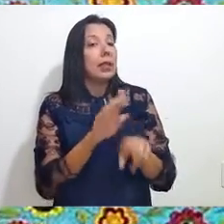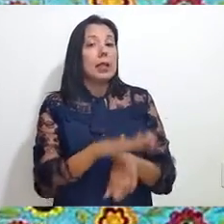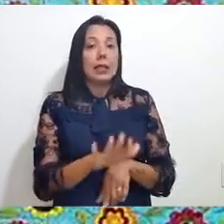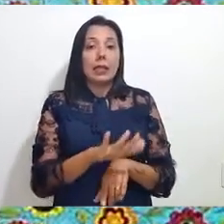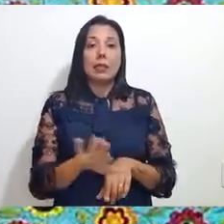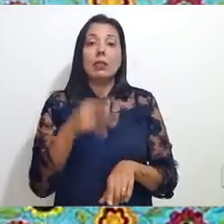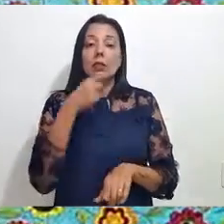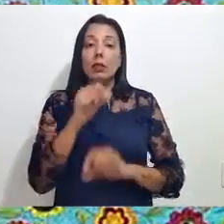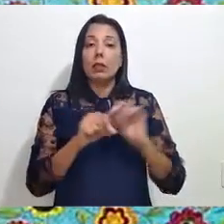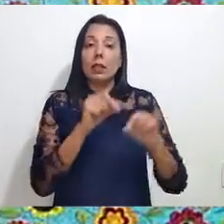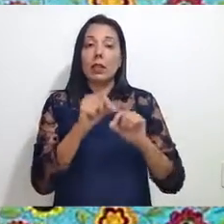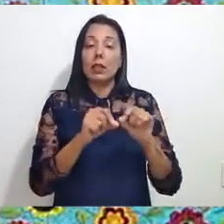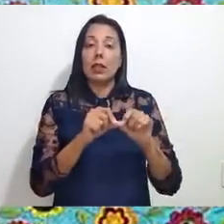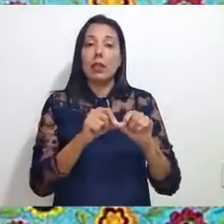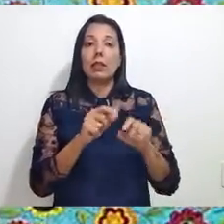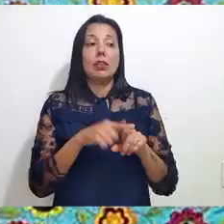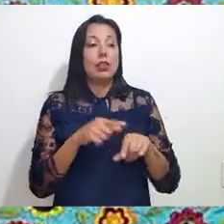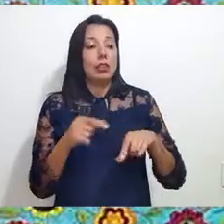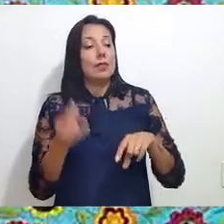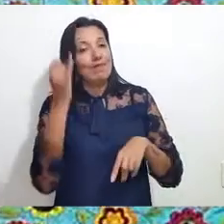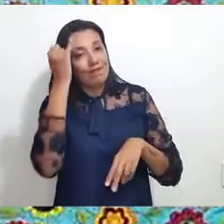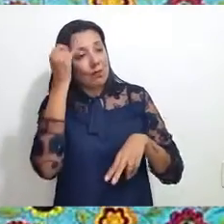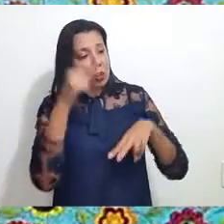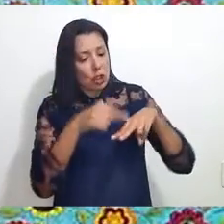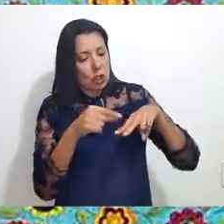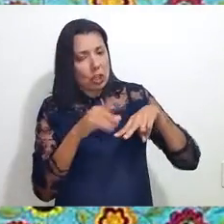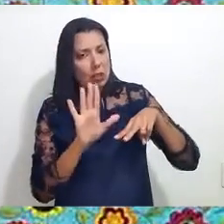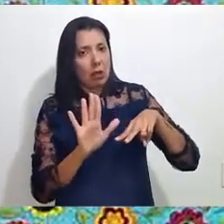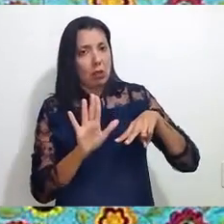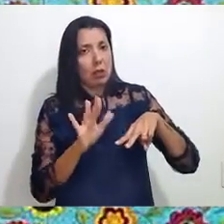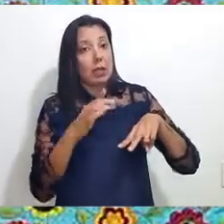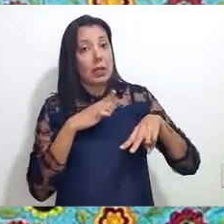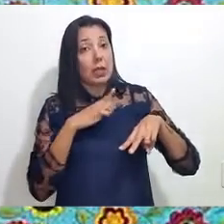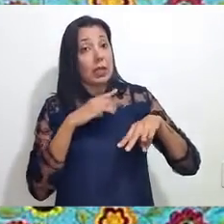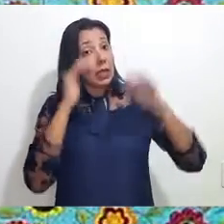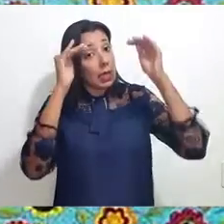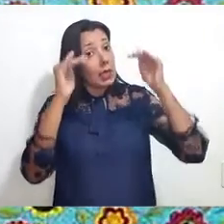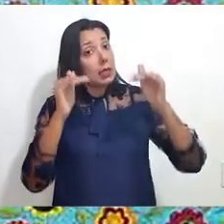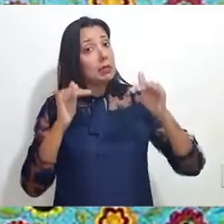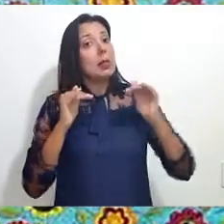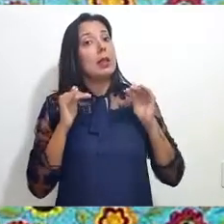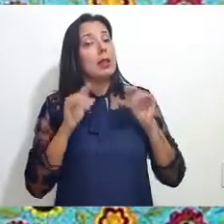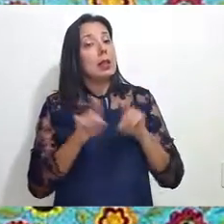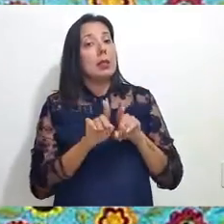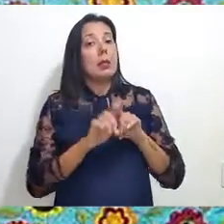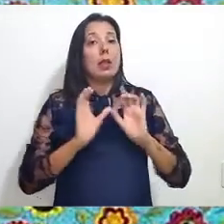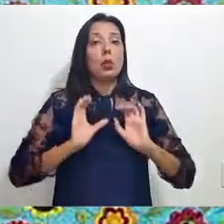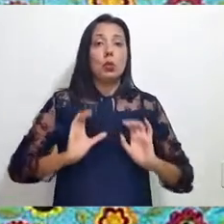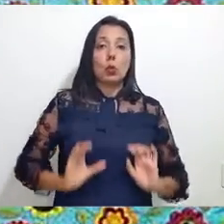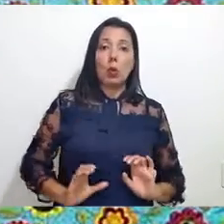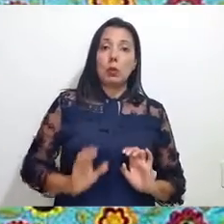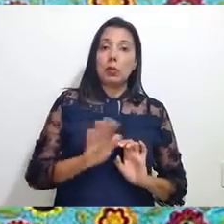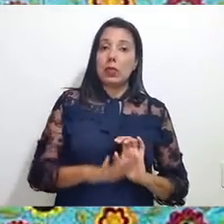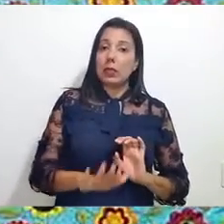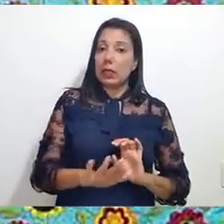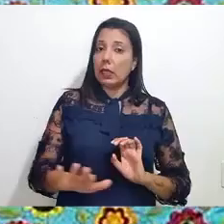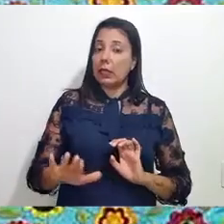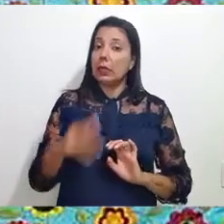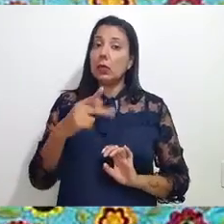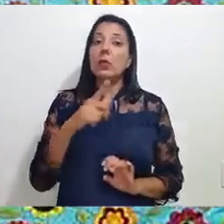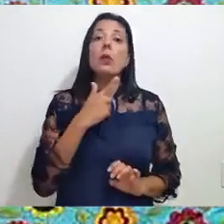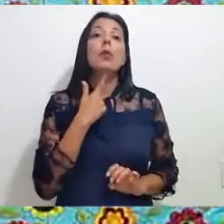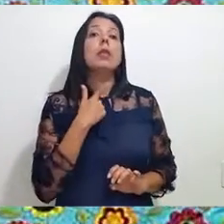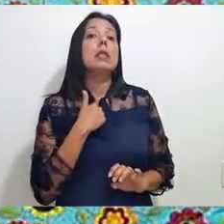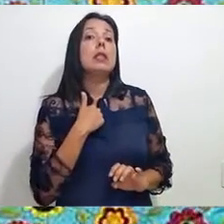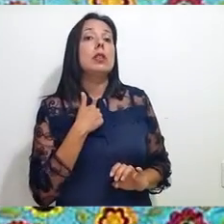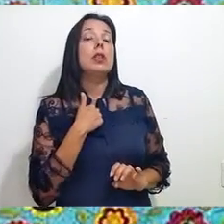cometem suicídios, automutilação, por conta das suas famílias não aceitarem a sua orientação sexual, né,